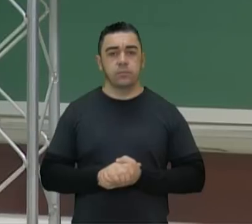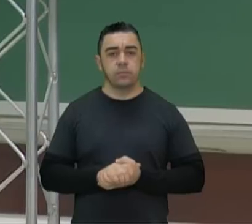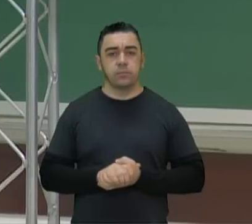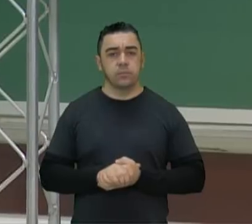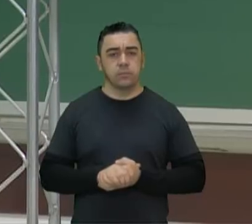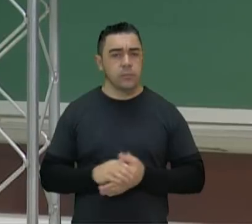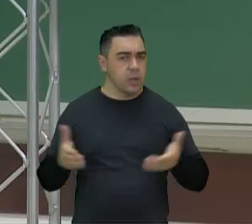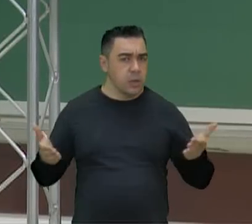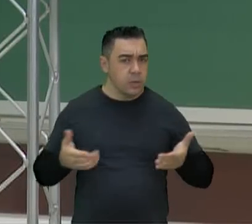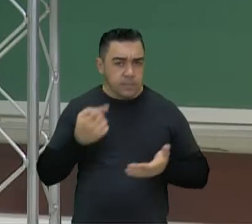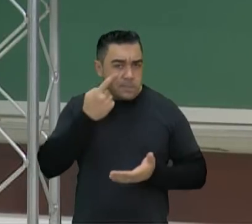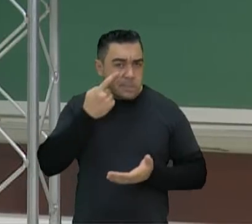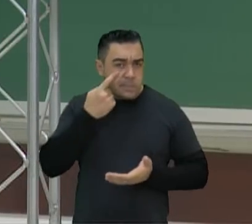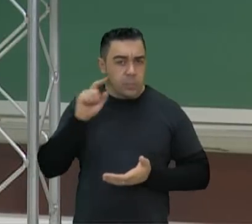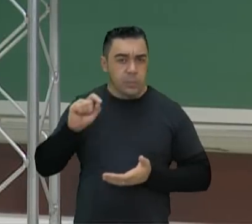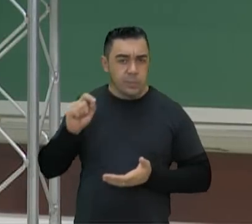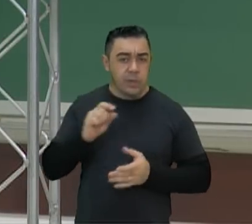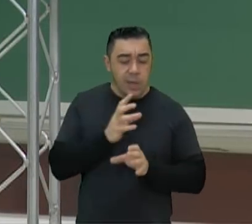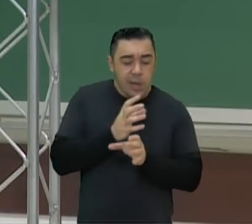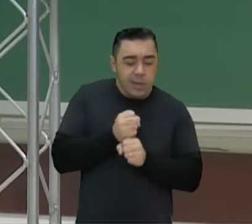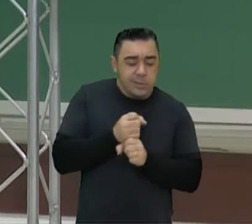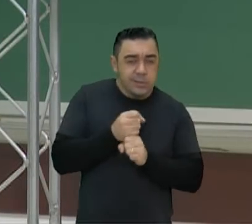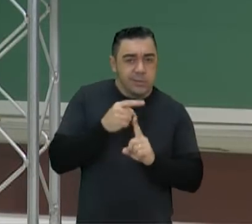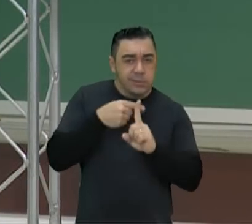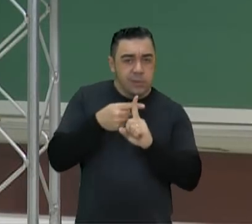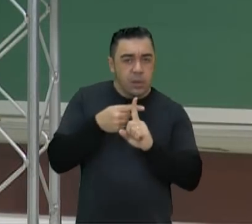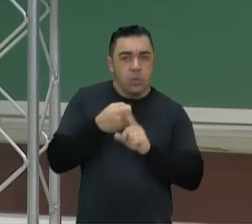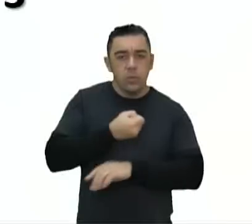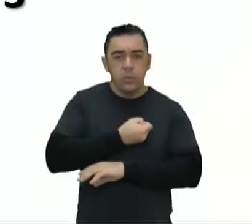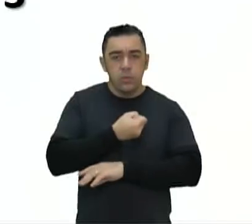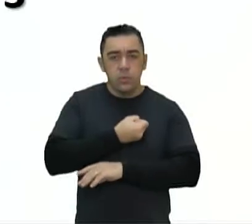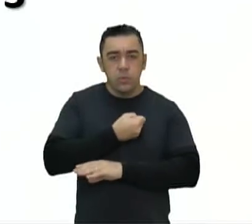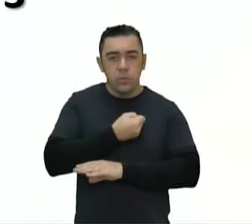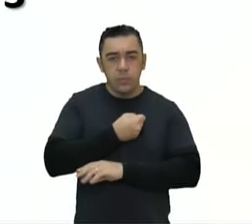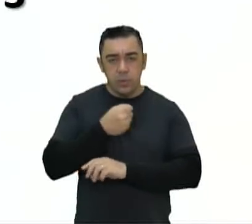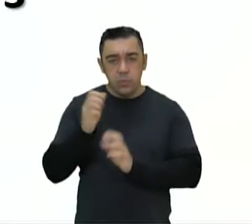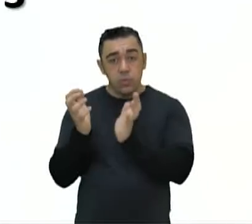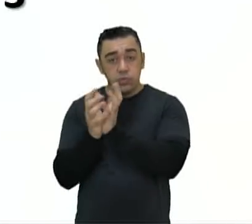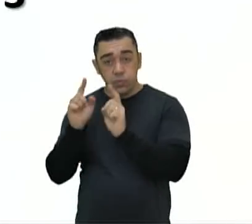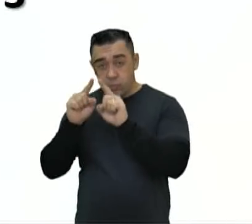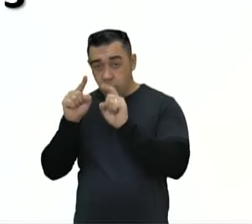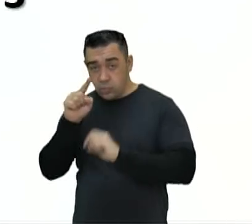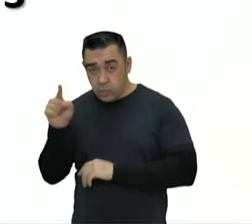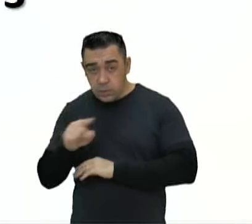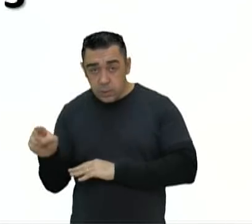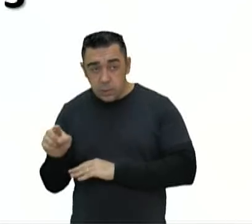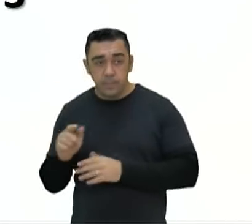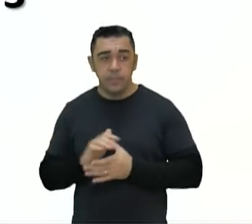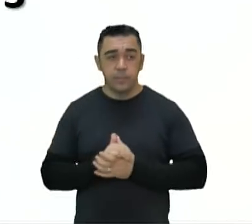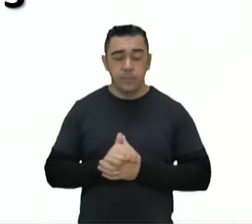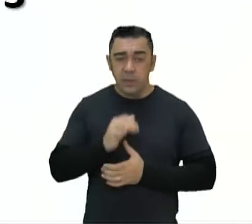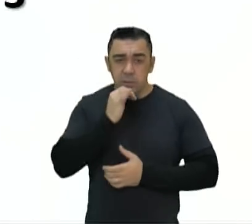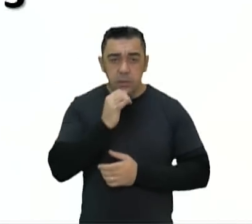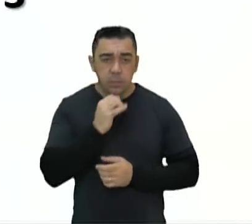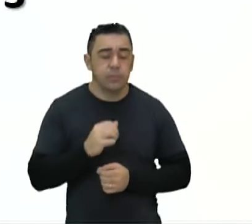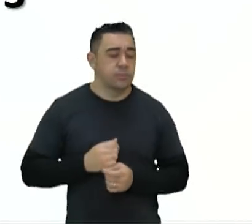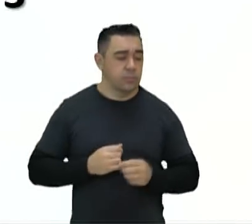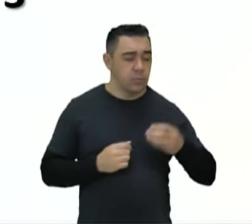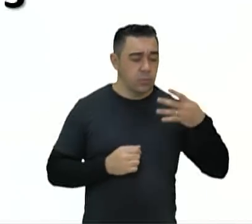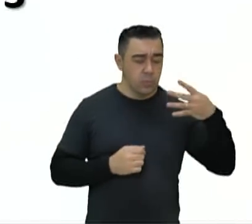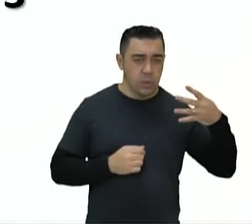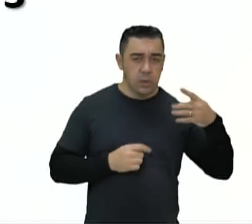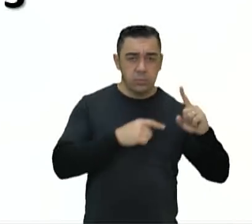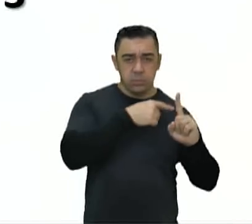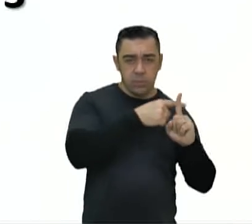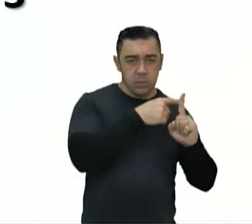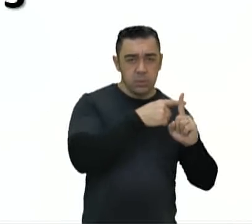Vamos trabalhar então com a adição de números inteiros. Quando as duas parcelas são positivas, o resultado